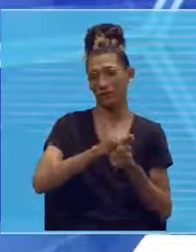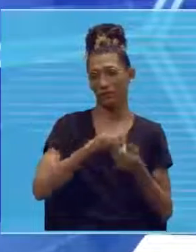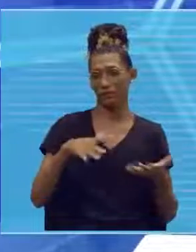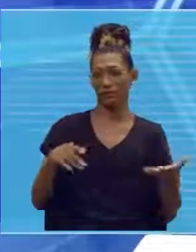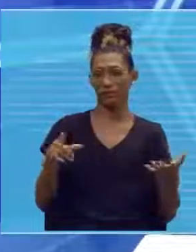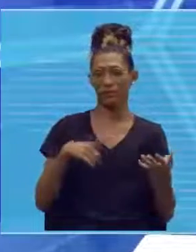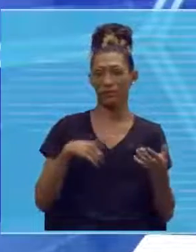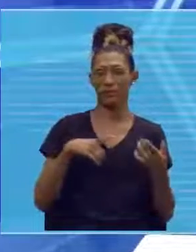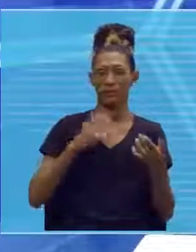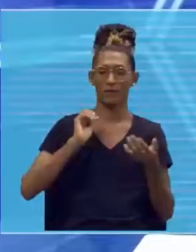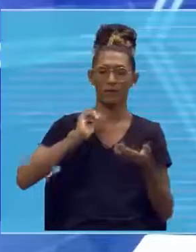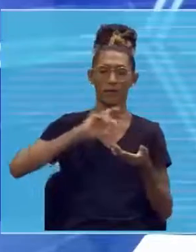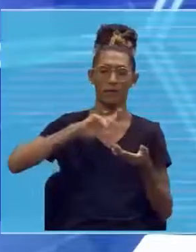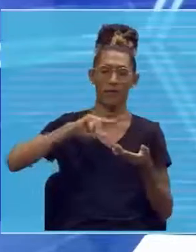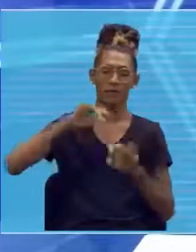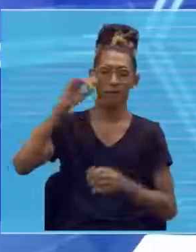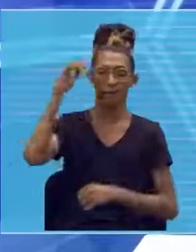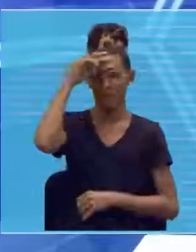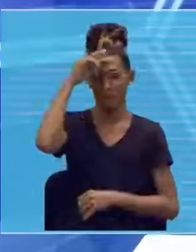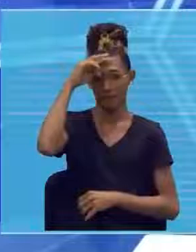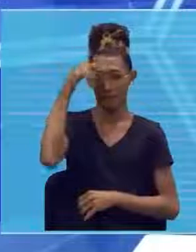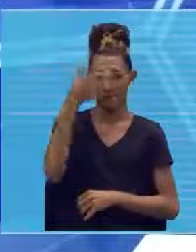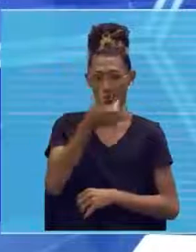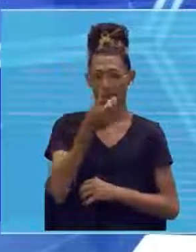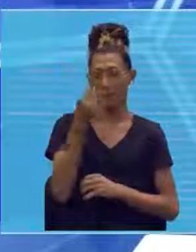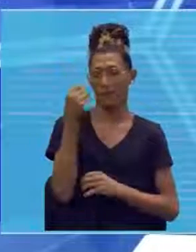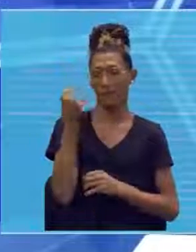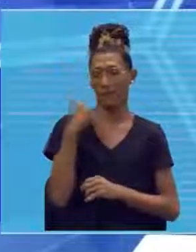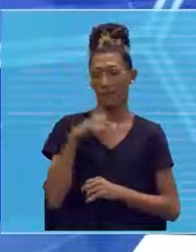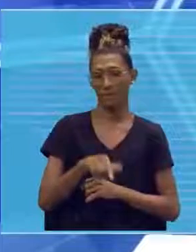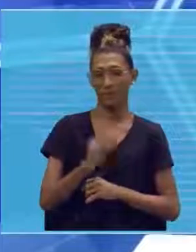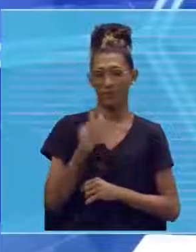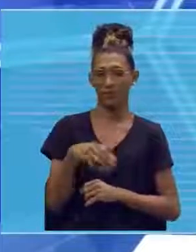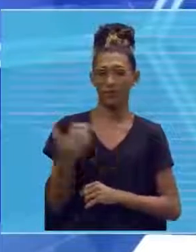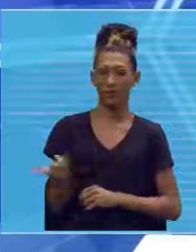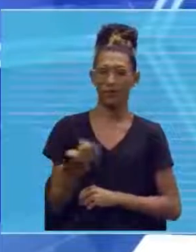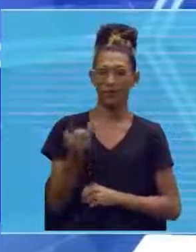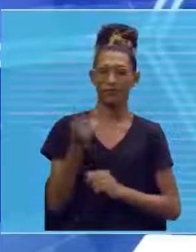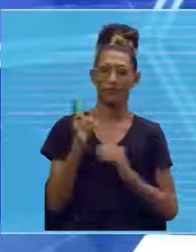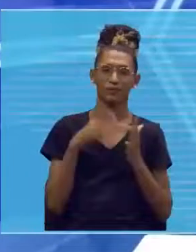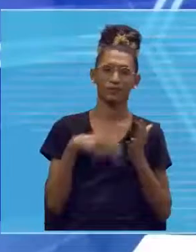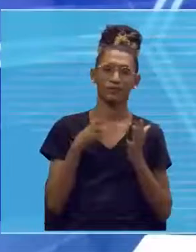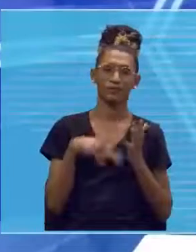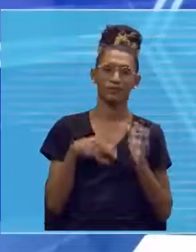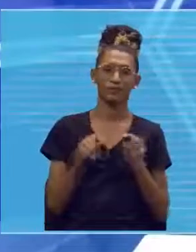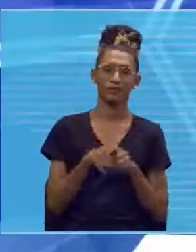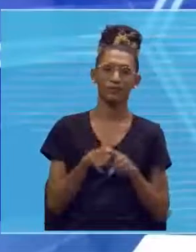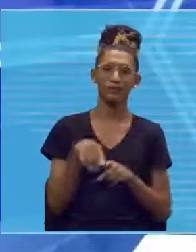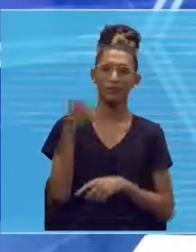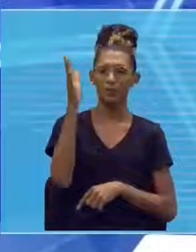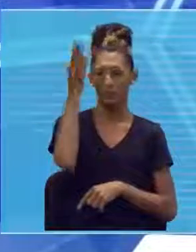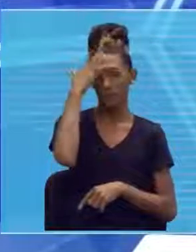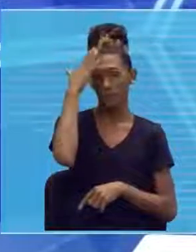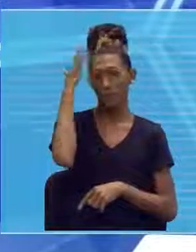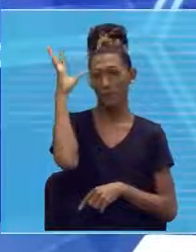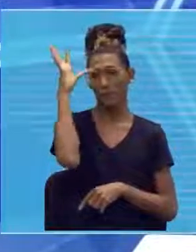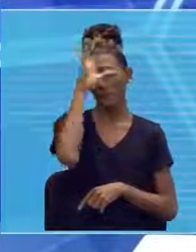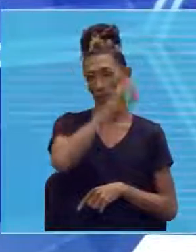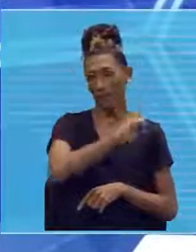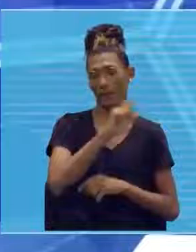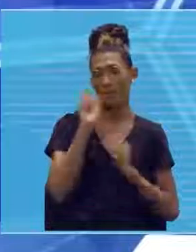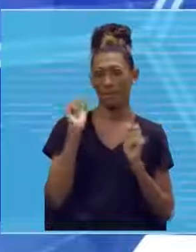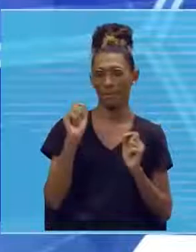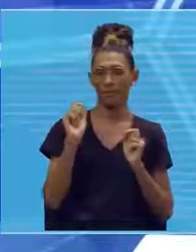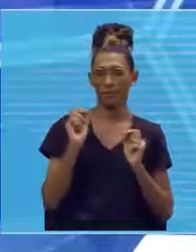e várias são as histórias aqui essa história ainda continua é muito interessante ler e saber compreender que